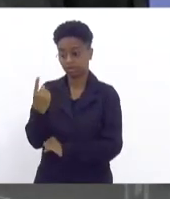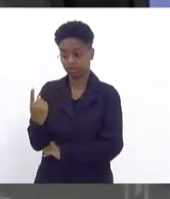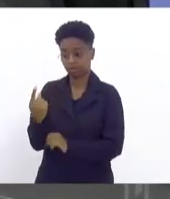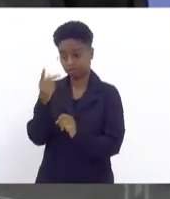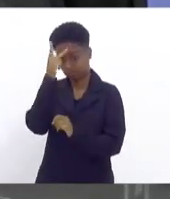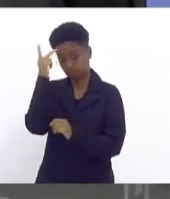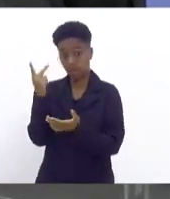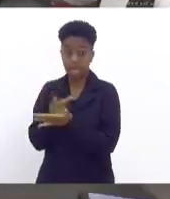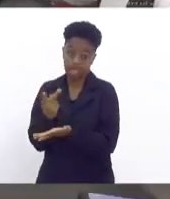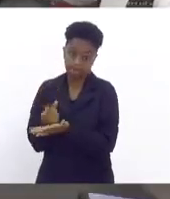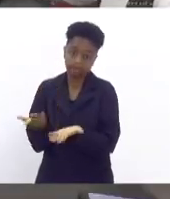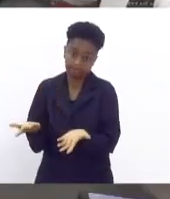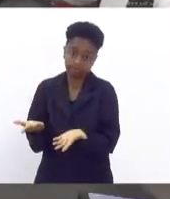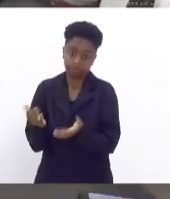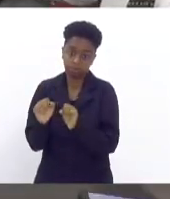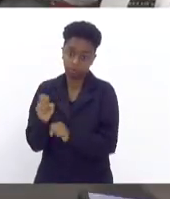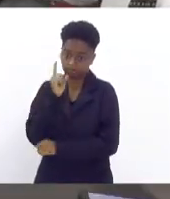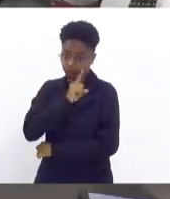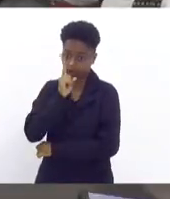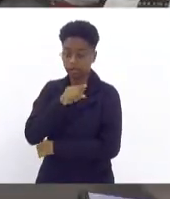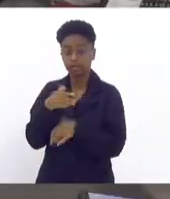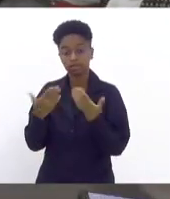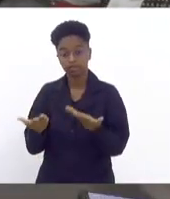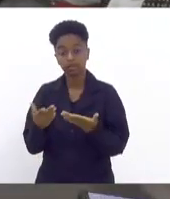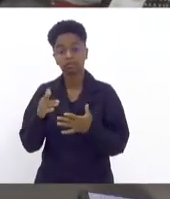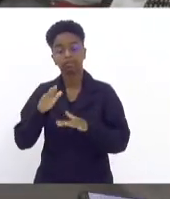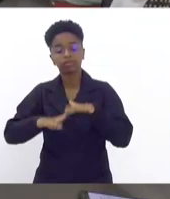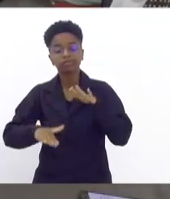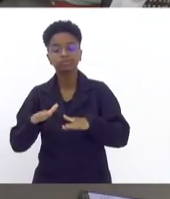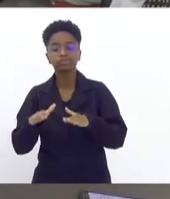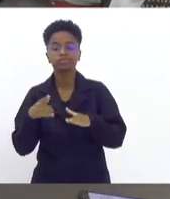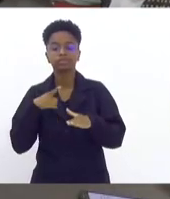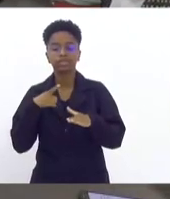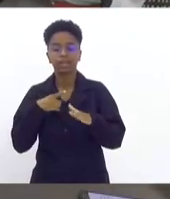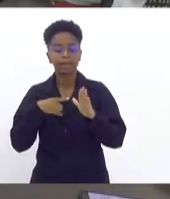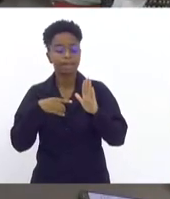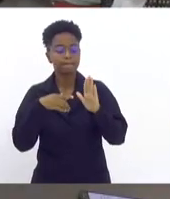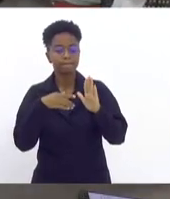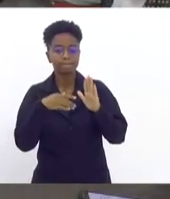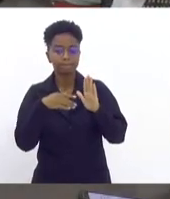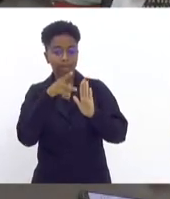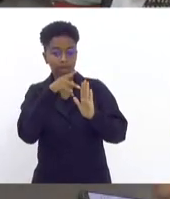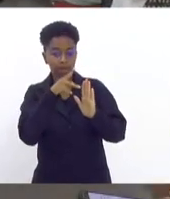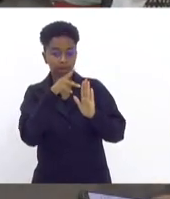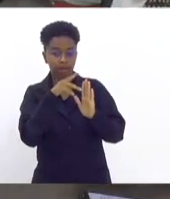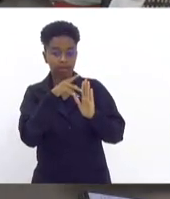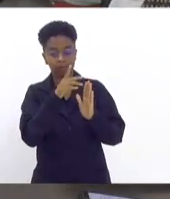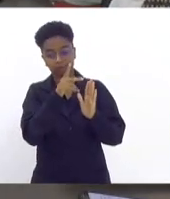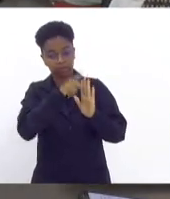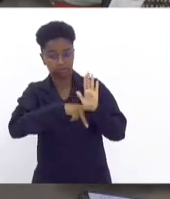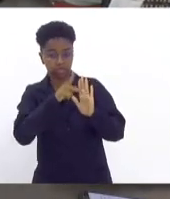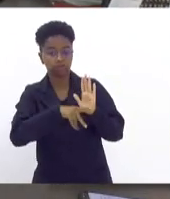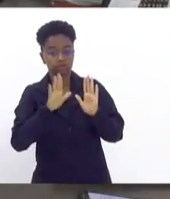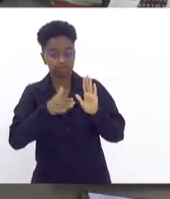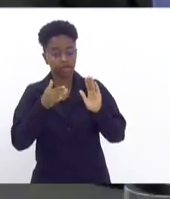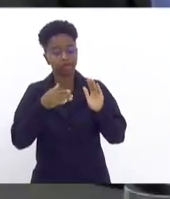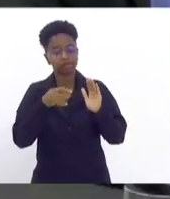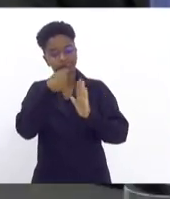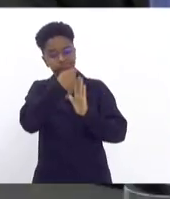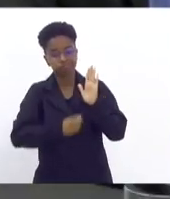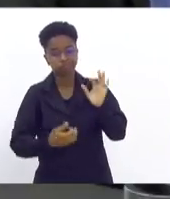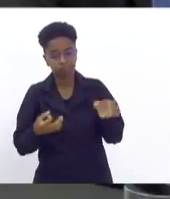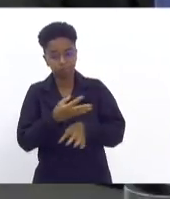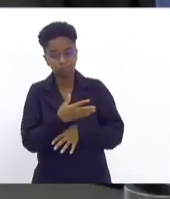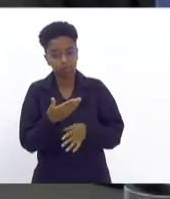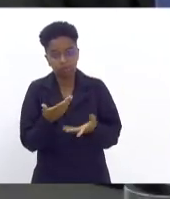erra. Então, às vezes, pega uma gama de processos que já está comparecendo às comissões, ainda mais um projeto que está em redação do vencido, não tem